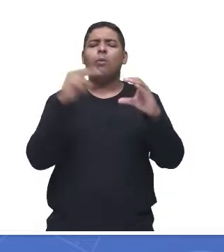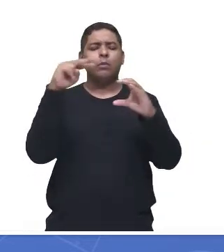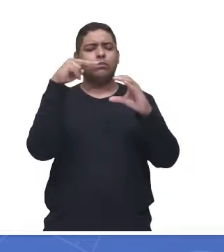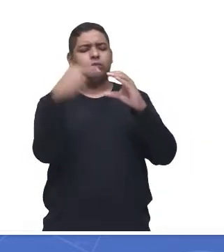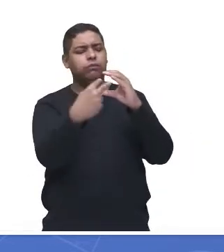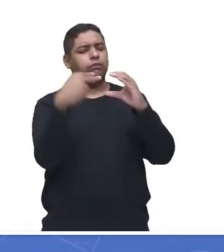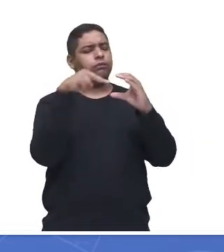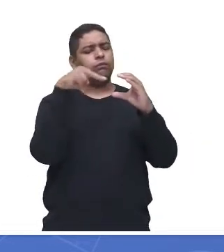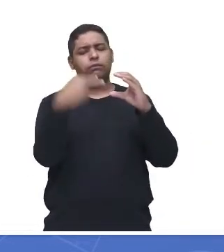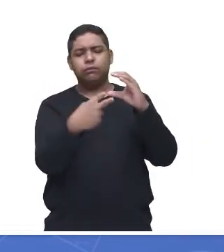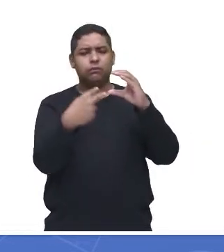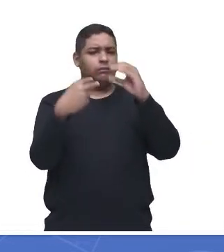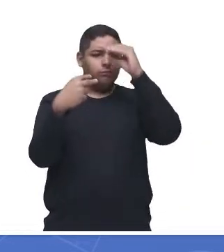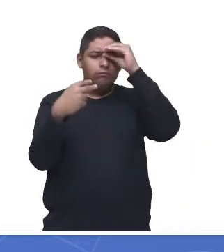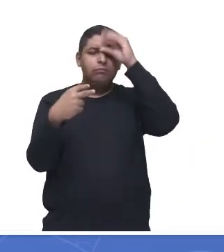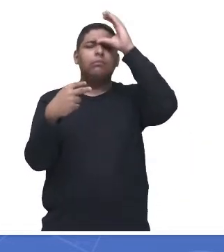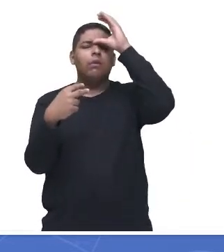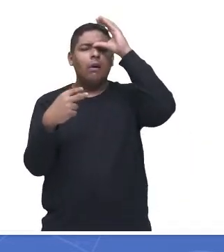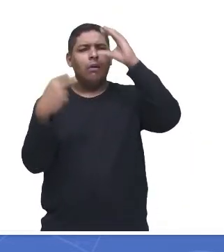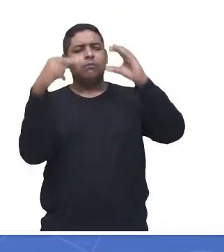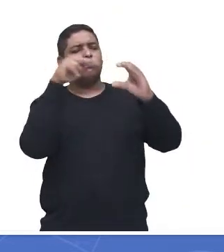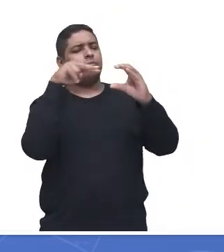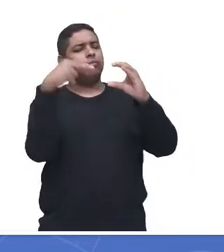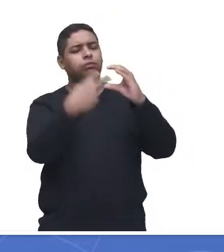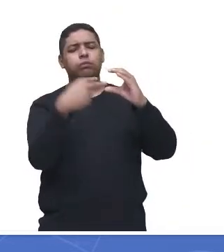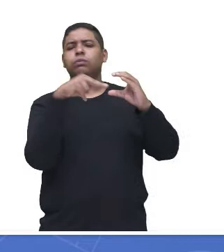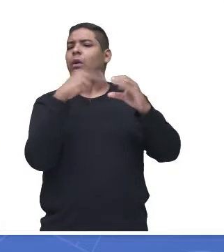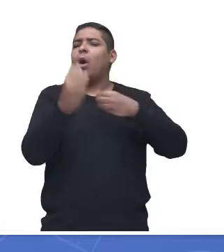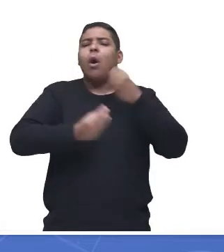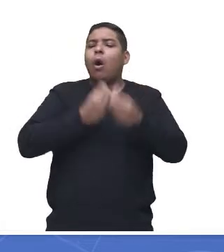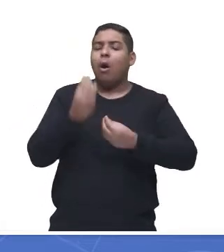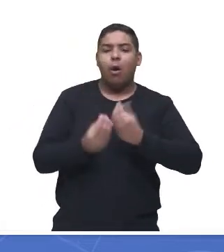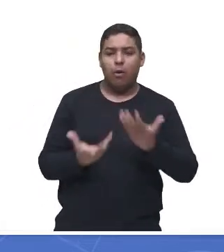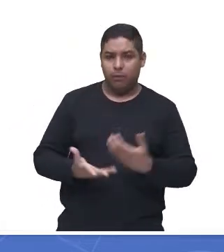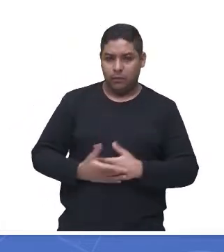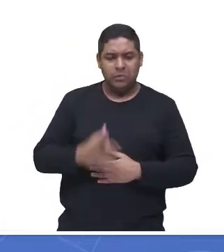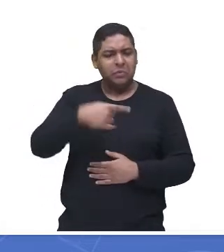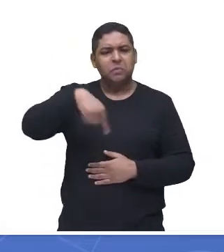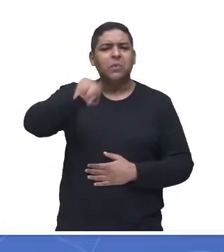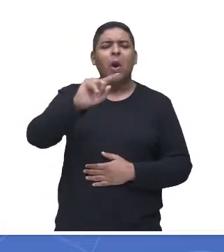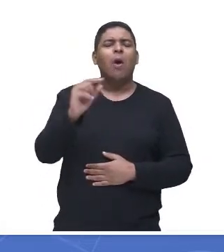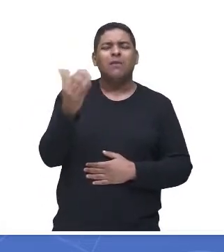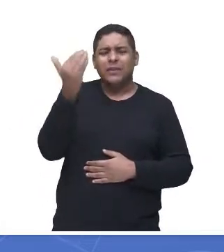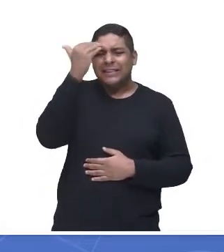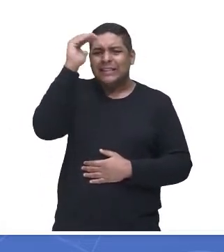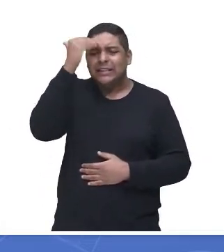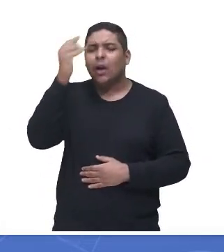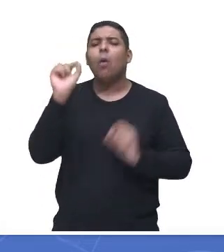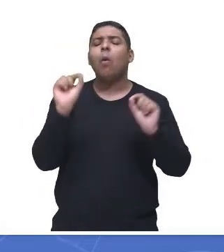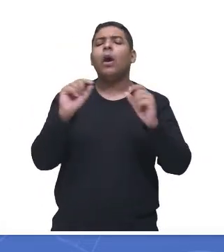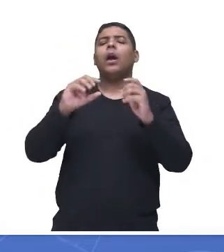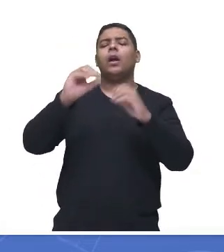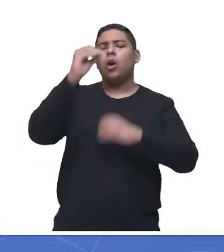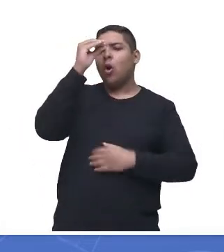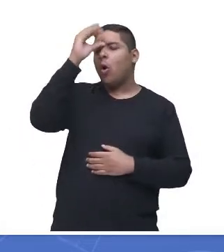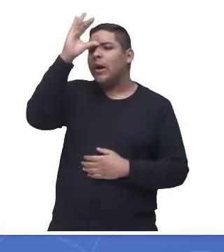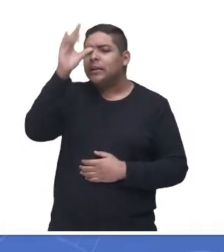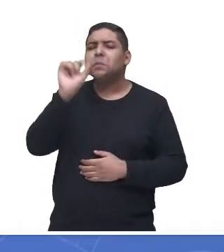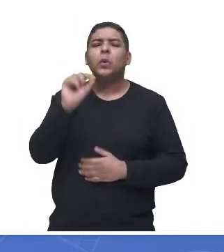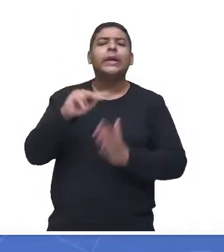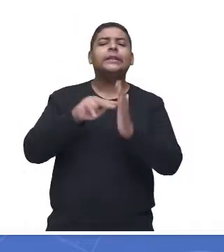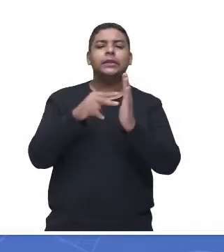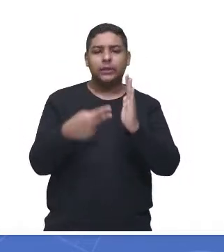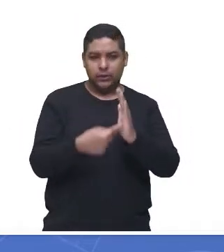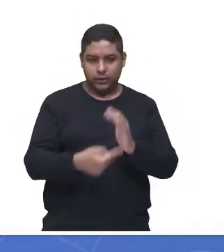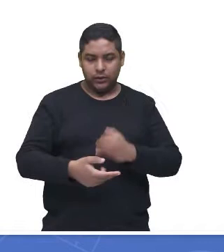esse conhecimento, né, de hoje? O que é o conhecimento para você? Se eu perguntar para vocês aí, alguém chega